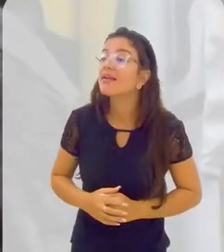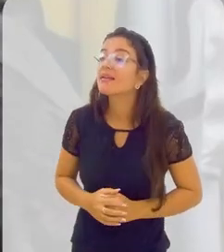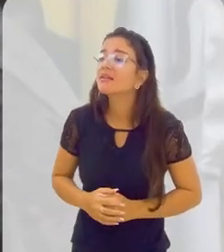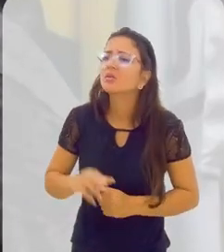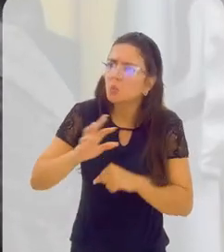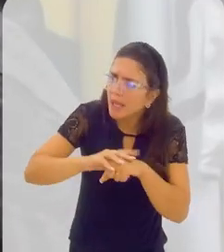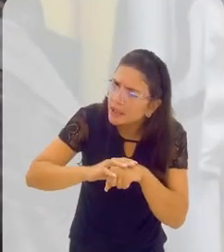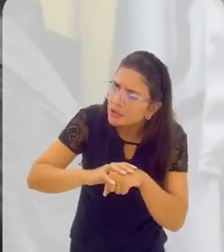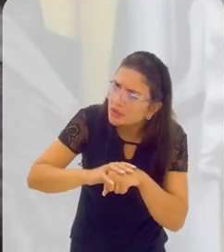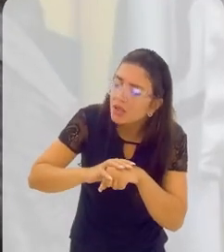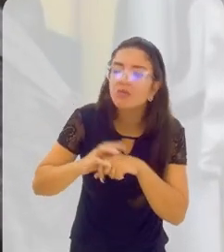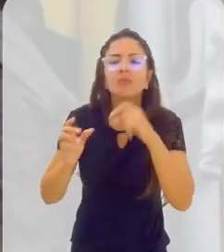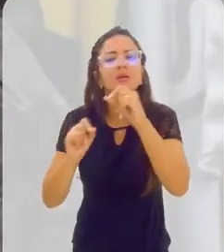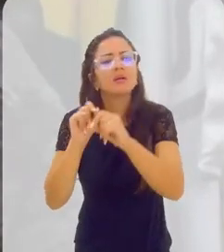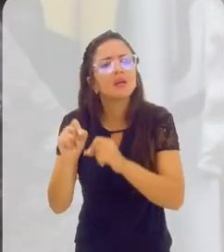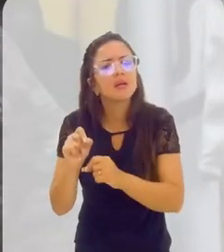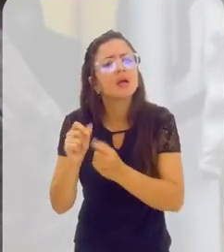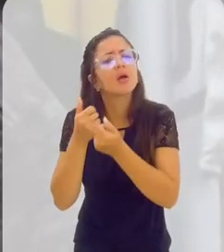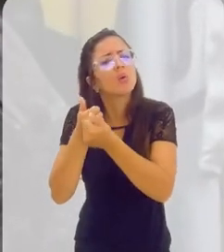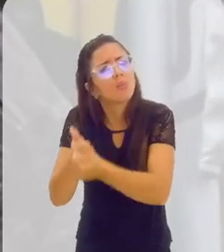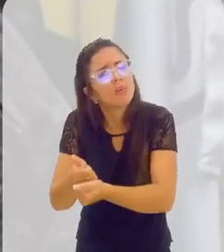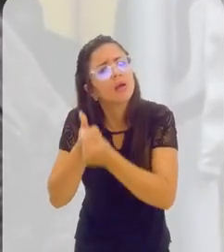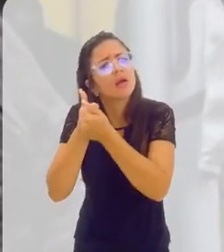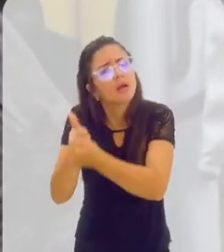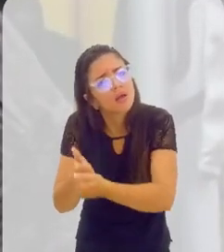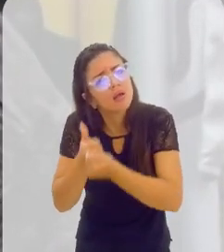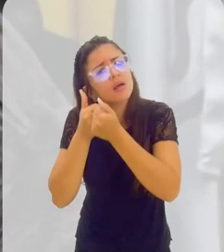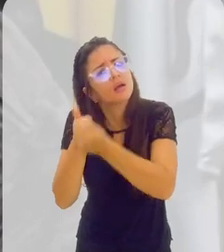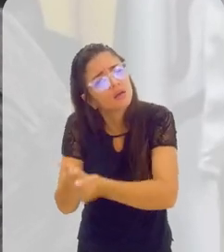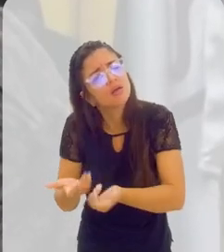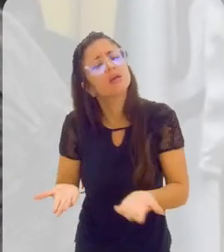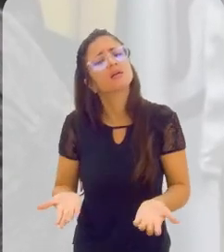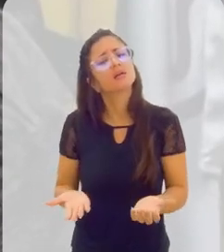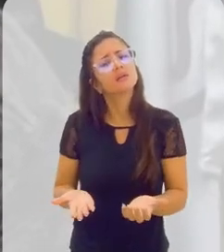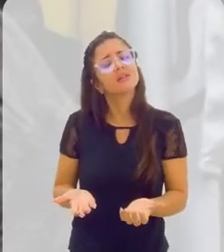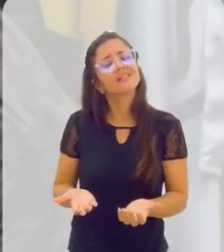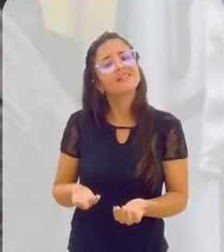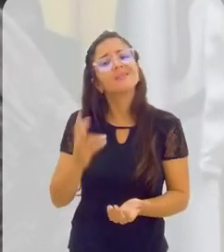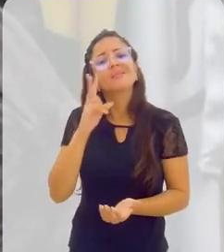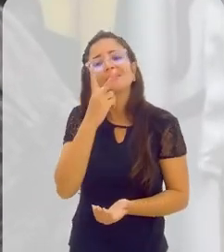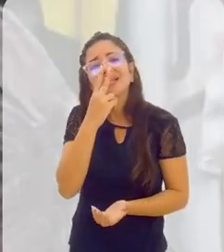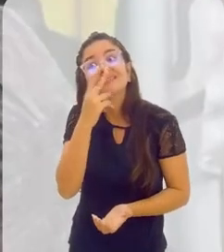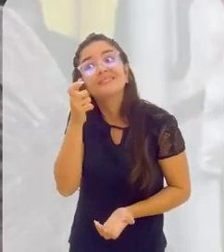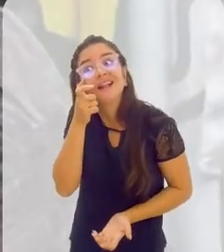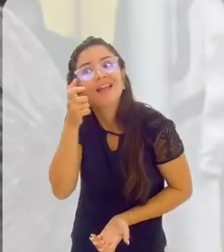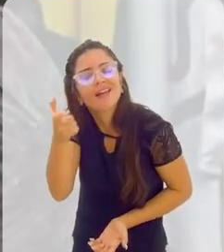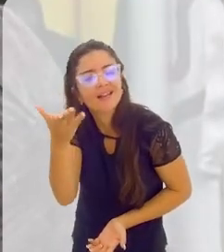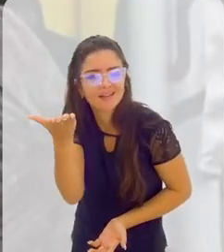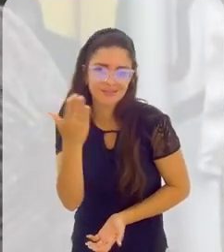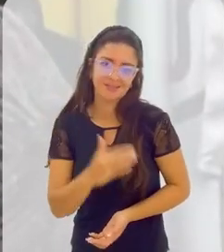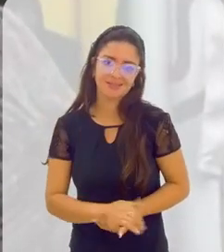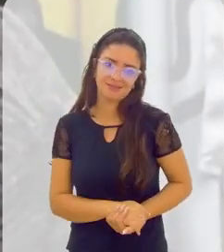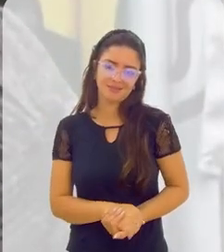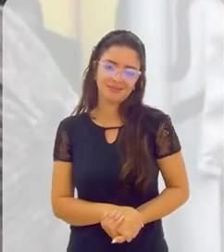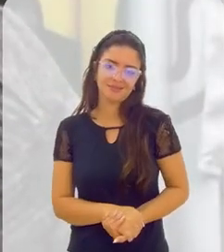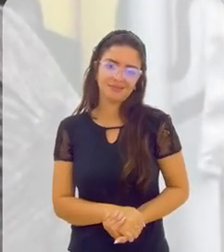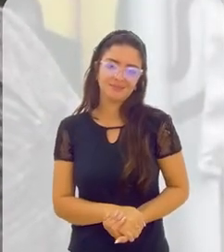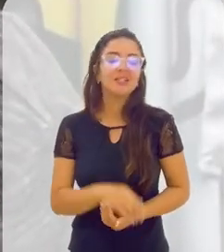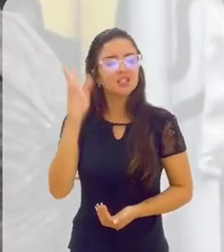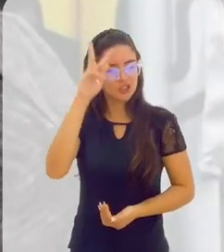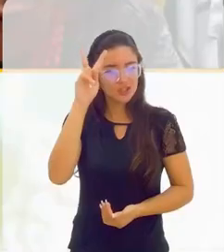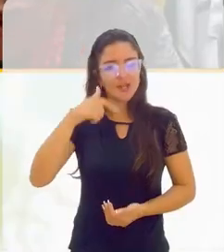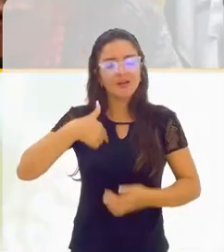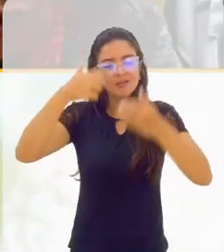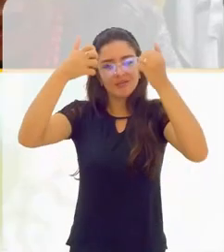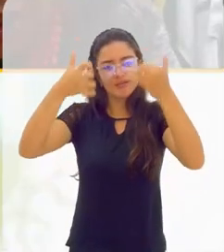você vê se acompanha a vida das pessoas eu lembro uma vez essa história eu sempre conto porque eu gosto